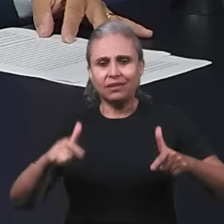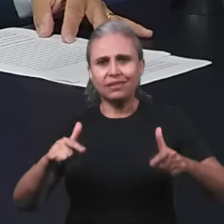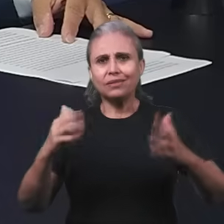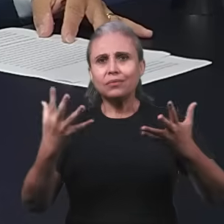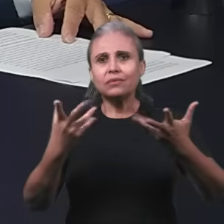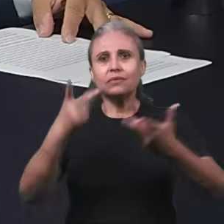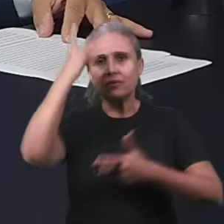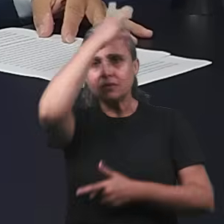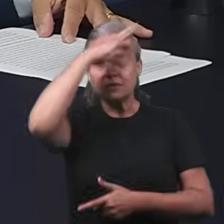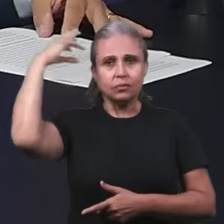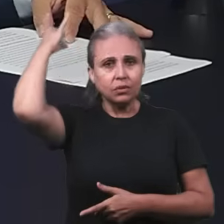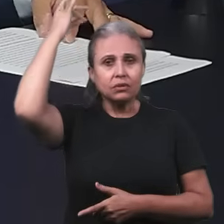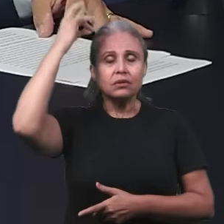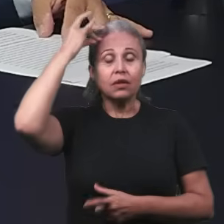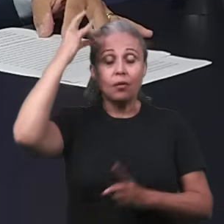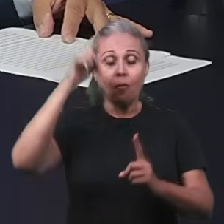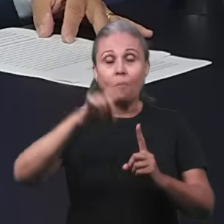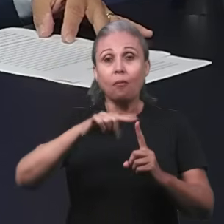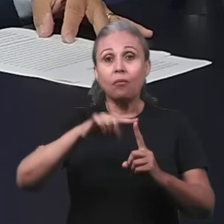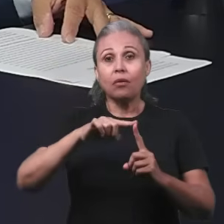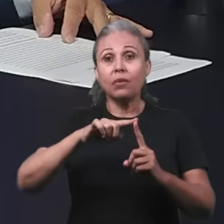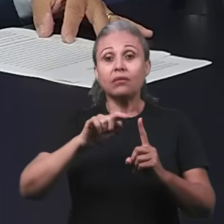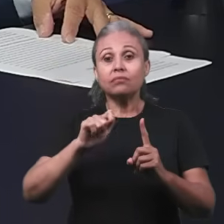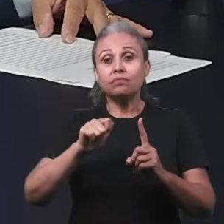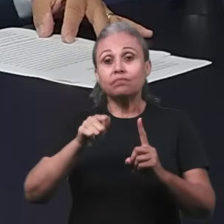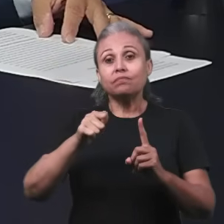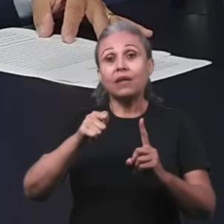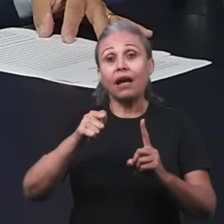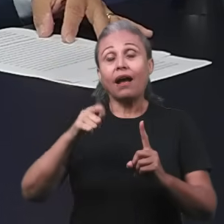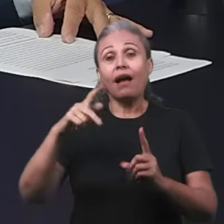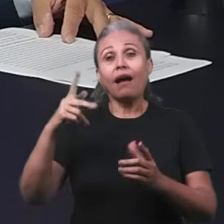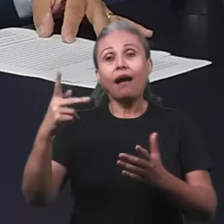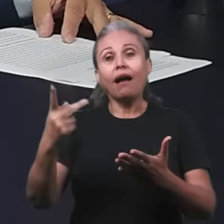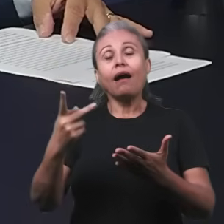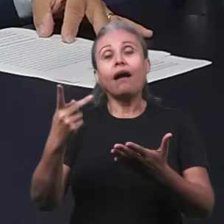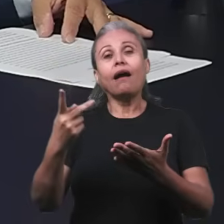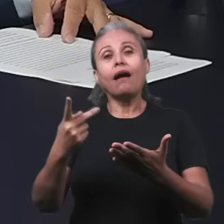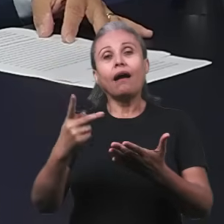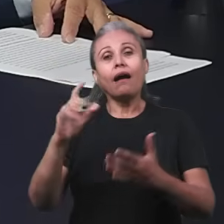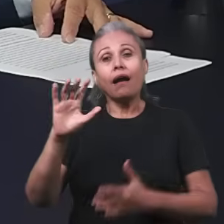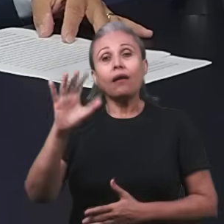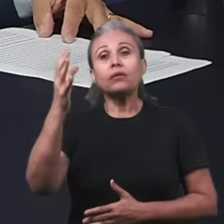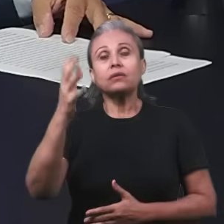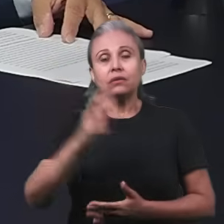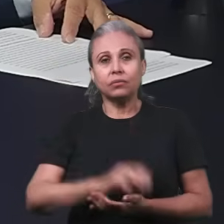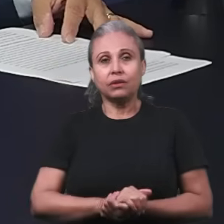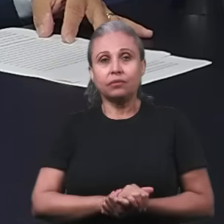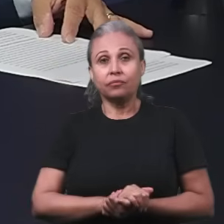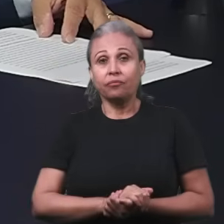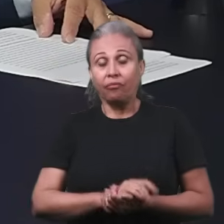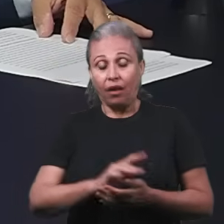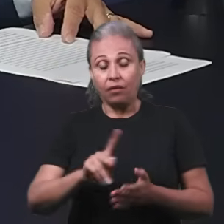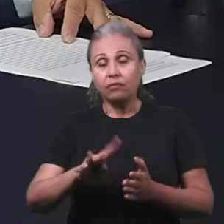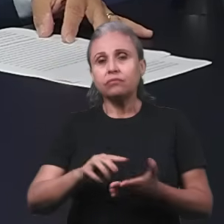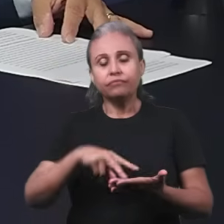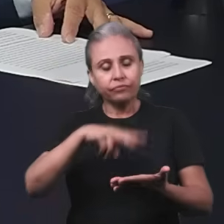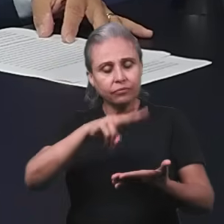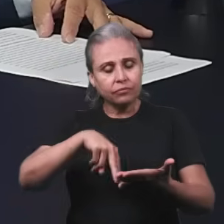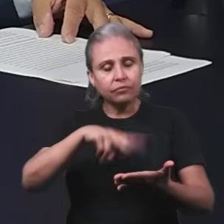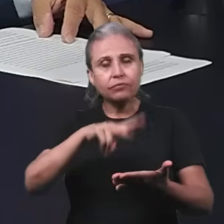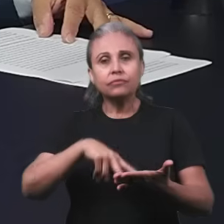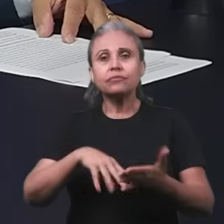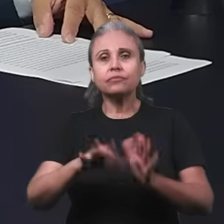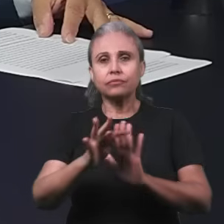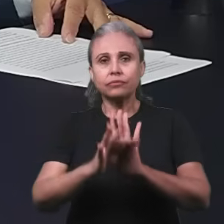primeiro sinal. Eu vou ler aqui para não perder o detalhe, para facilitar os nossos companheiros que vão depois falar